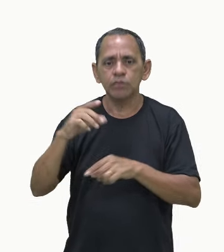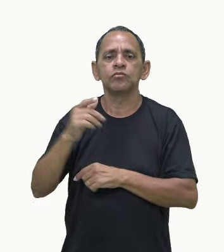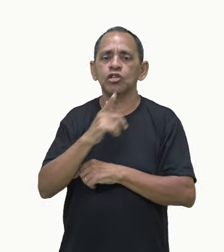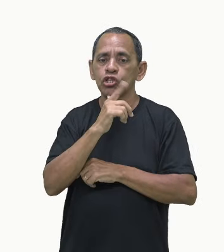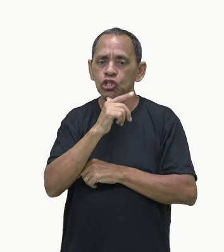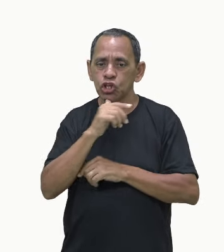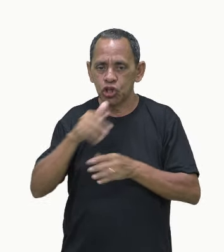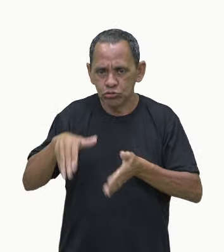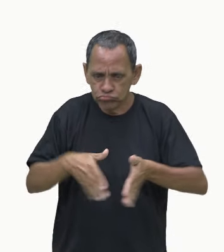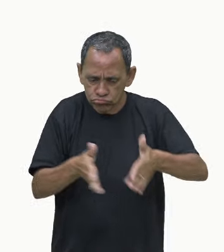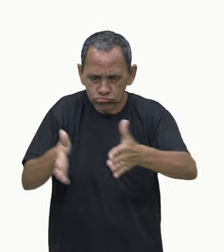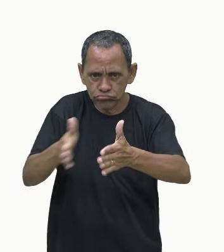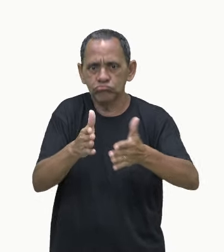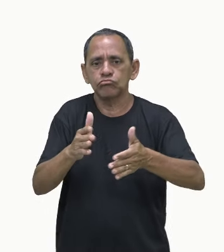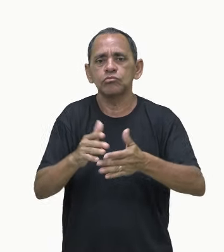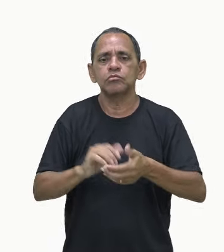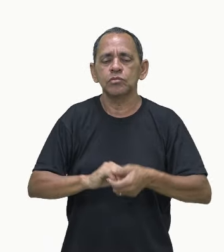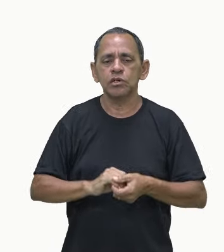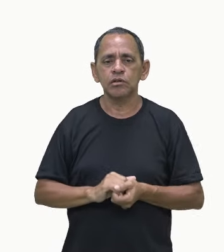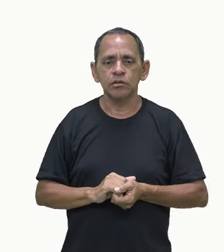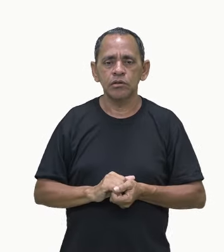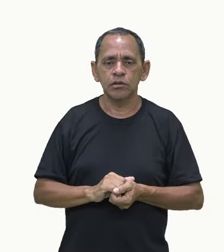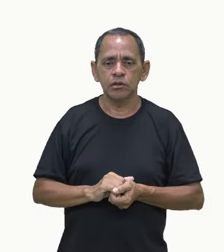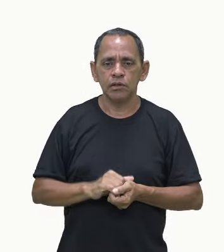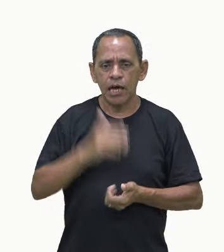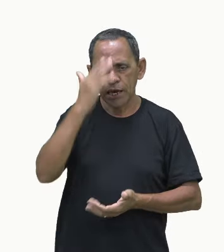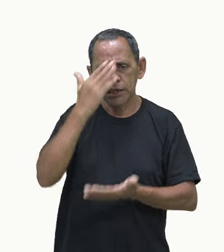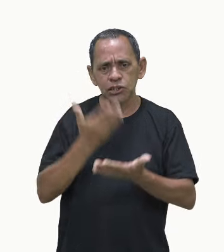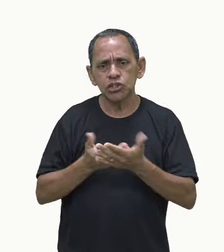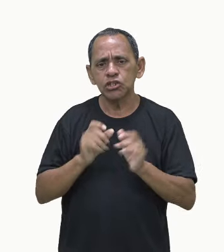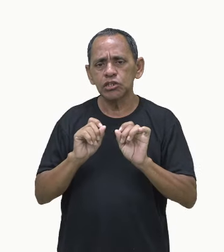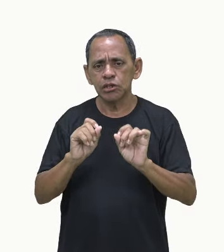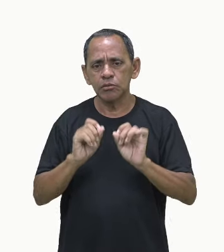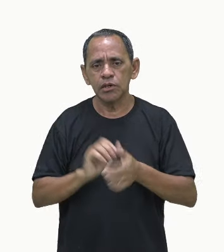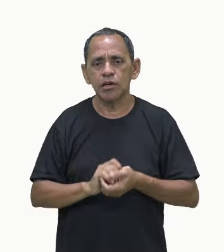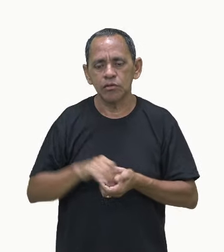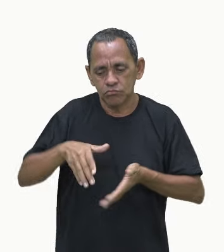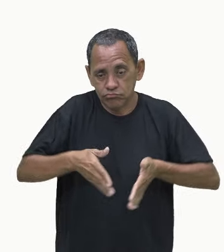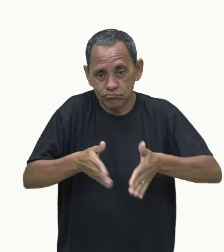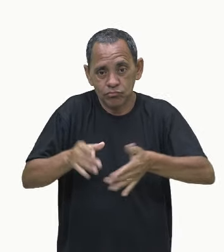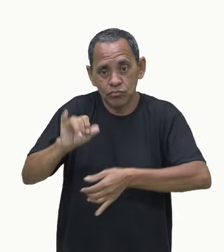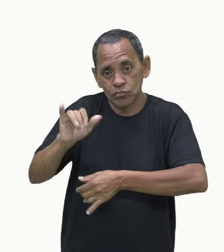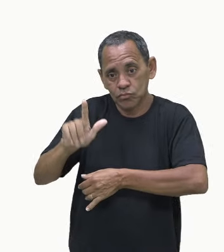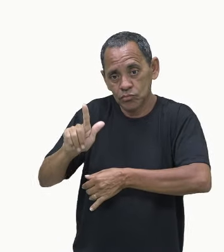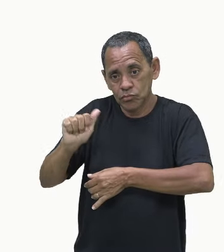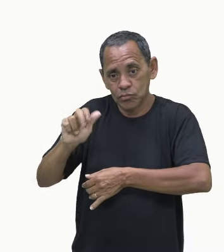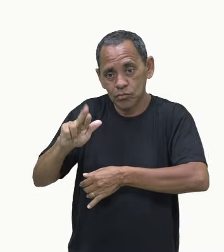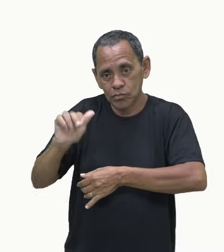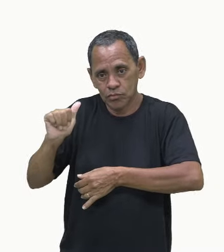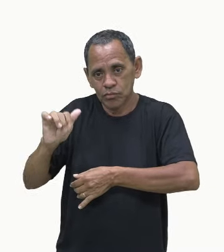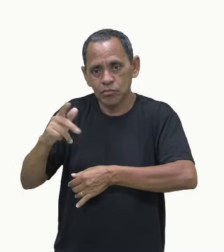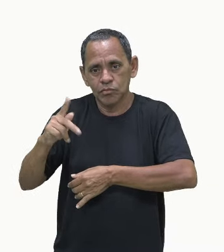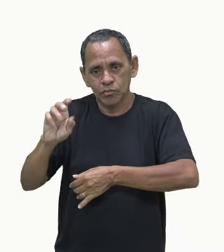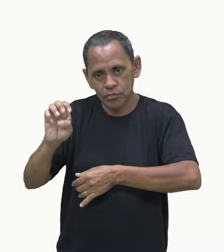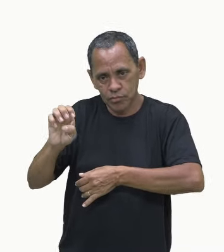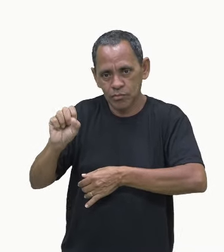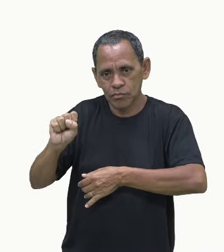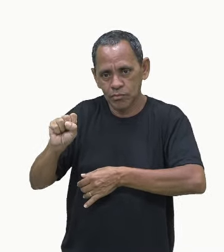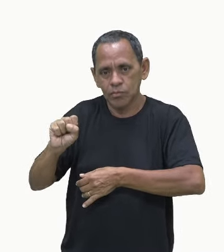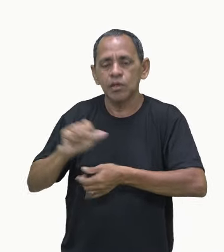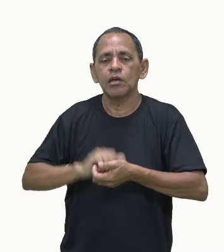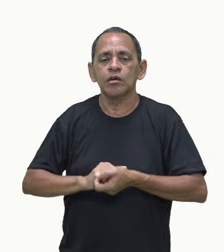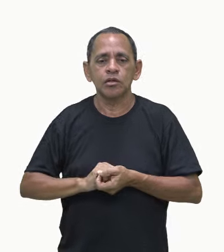nós também estamos considerando ali os igarapés, os riachos, aqueles corpos de